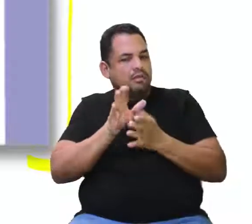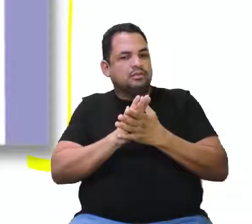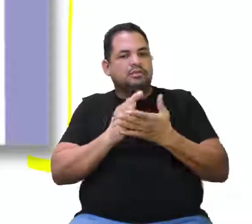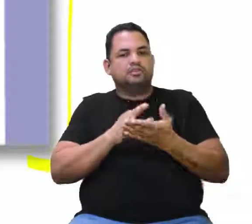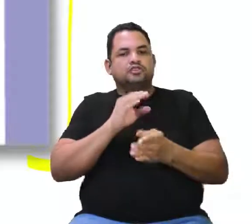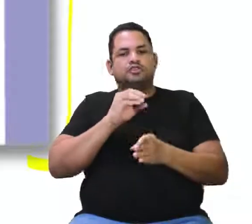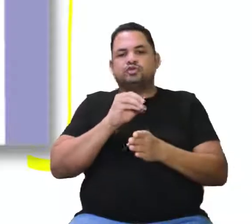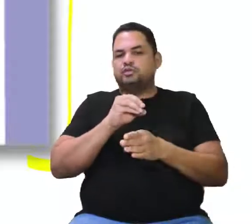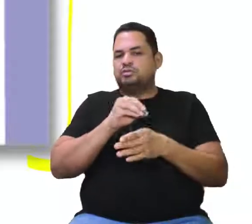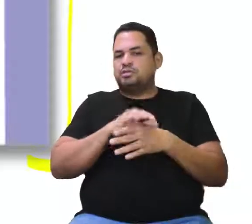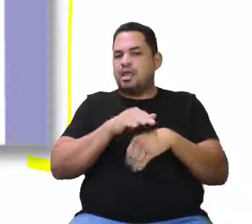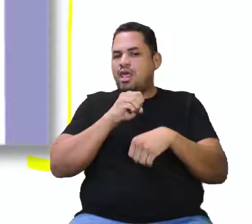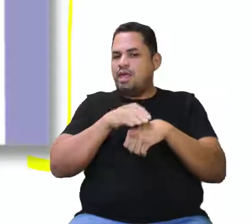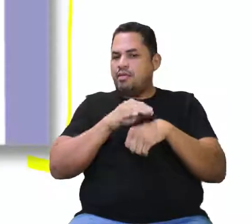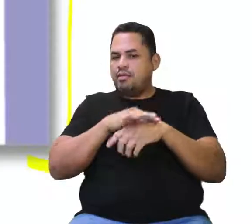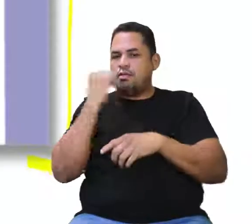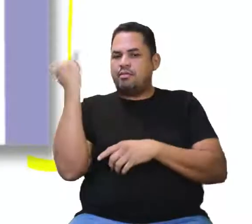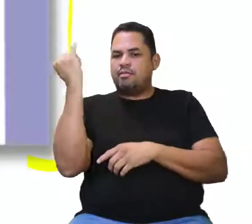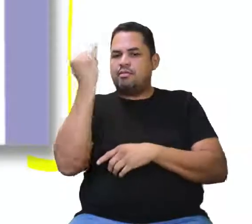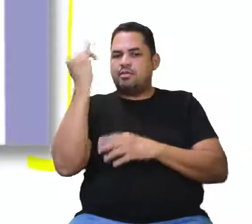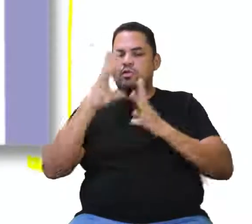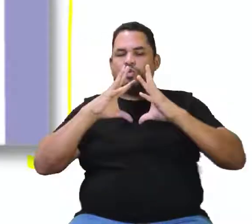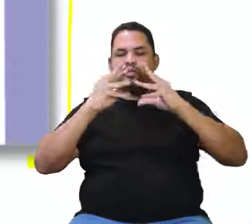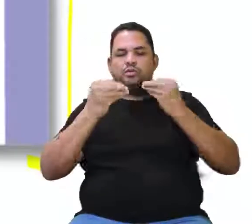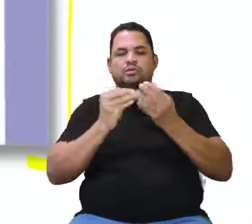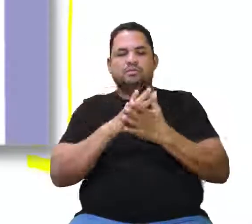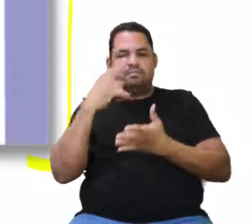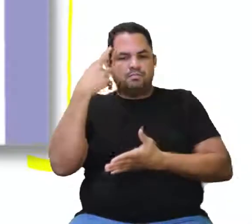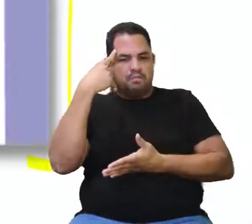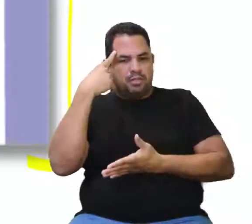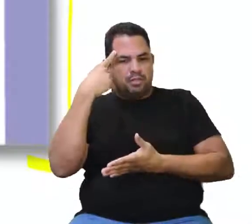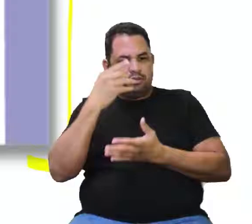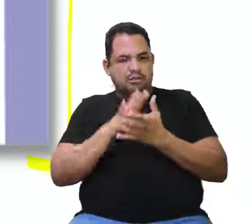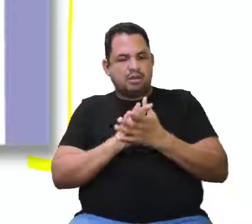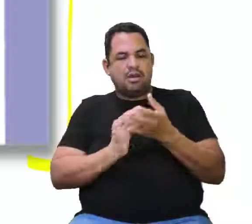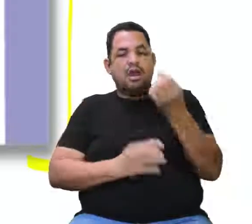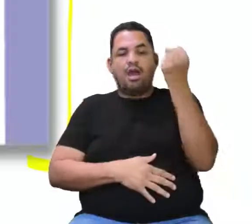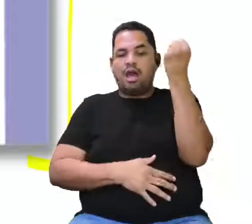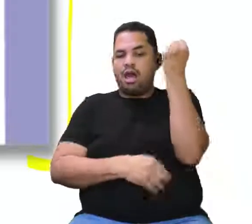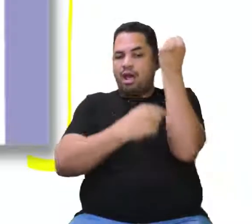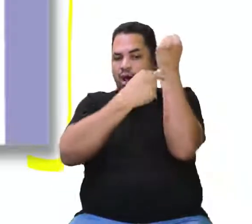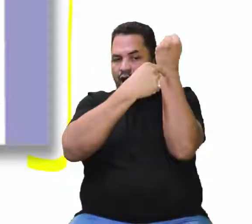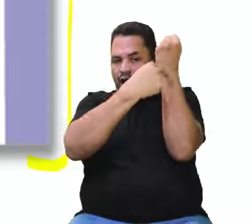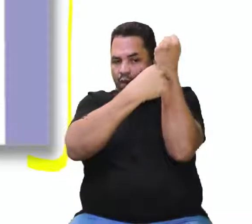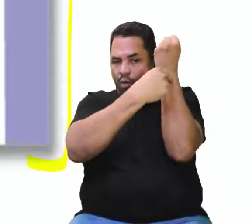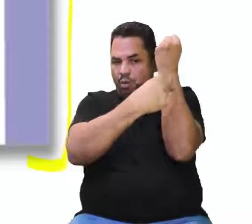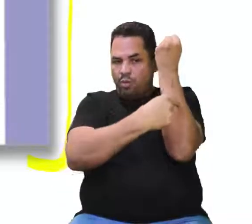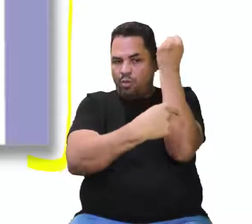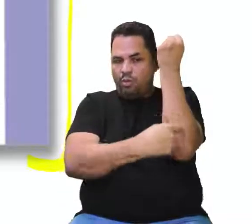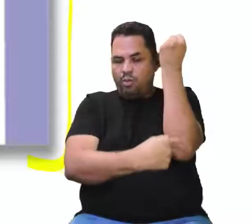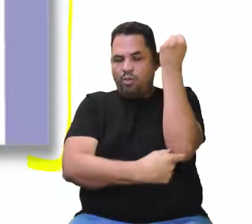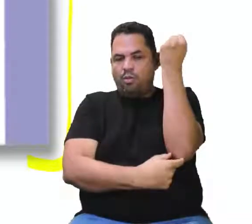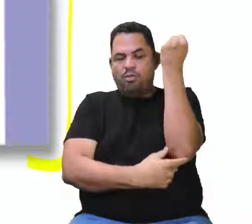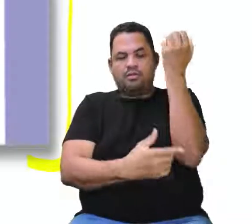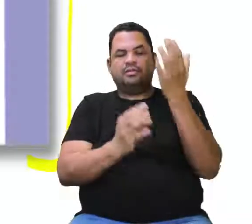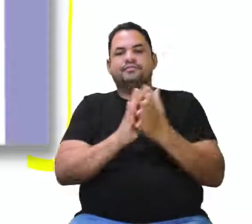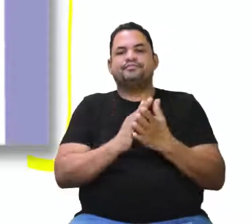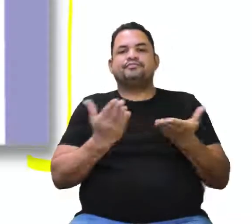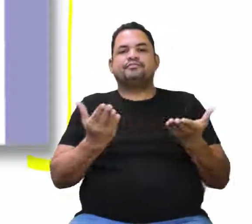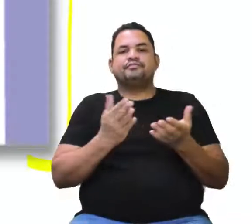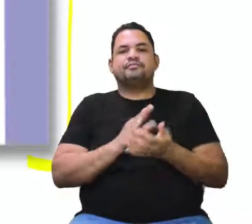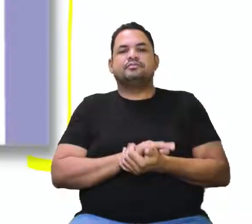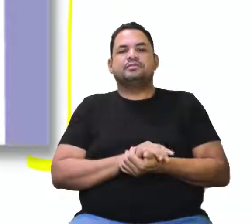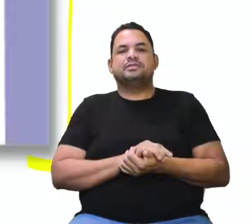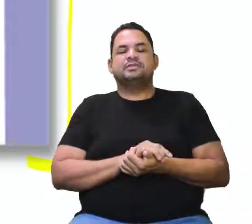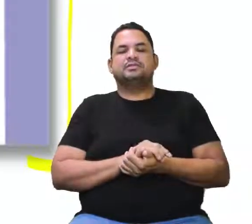cuidados importantes, todos eles pensando o quê? A nossa coluna vertebral. Então vejam que vocês